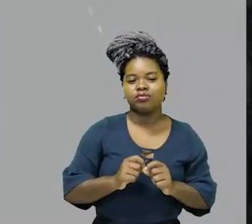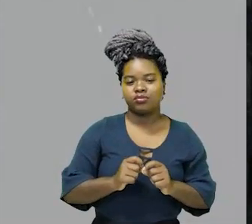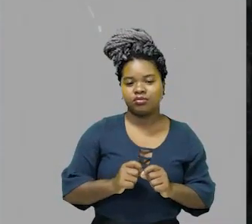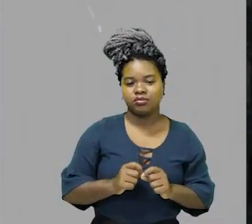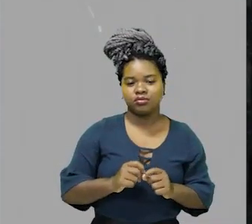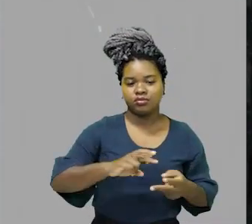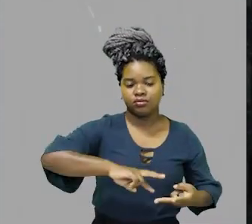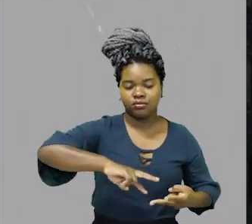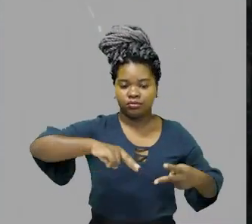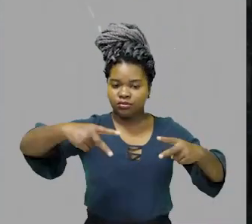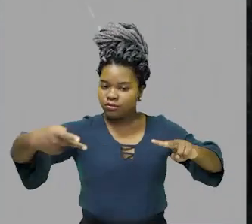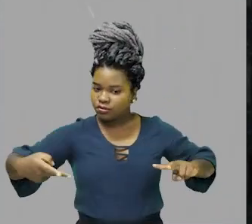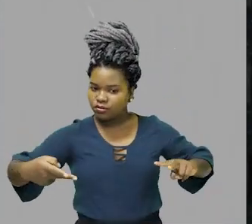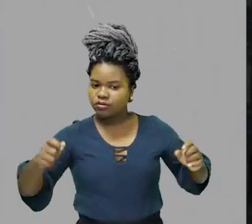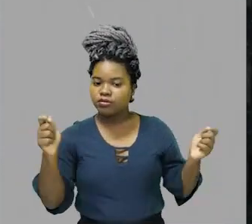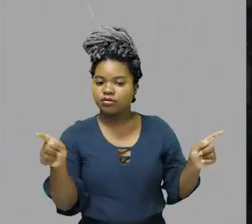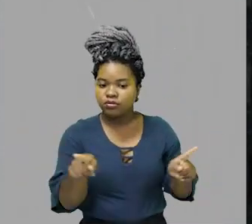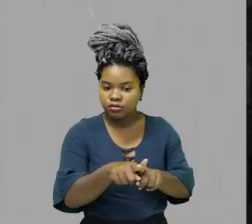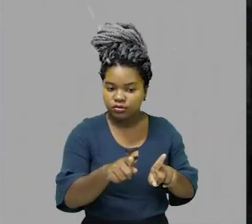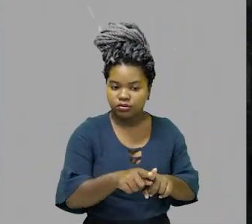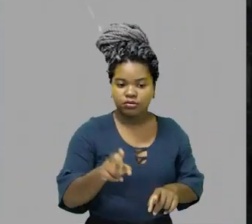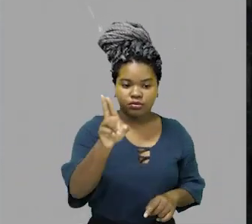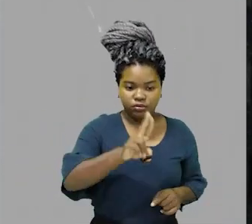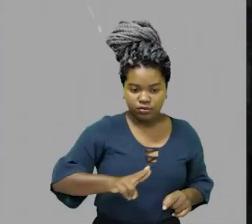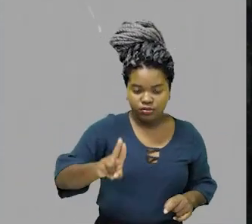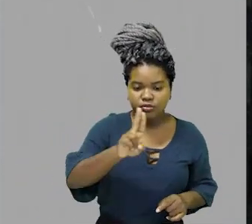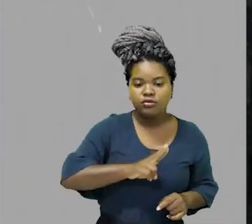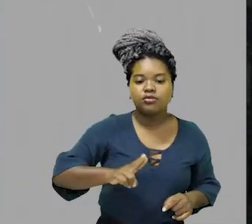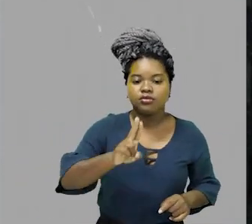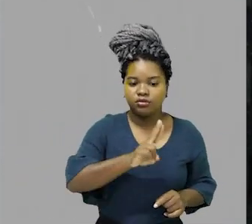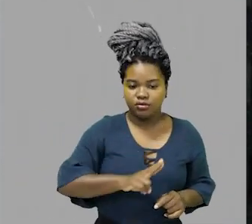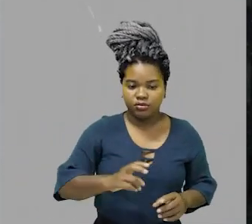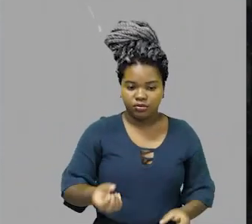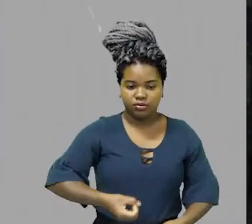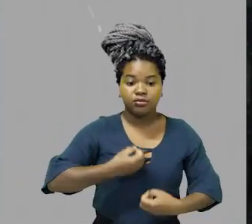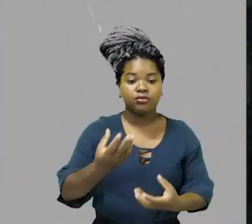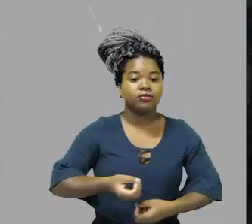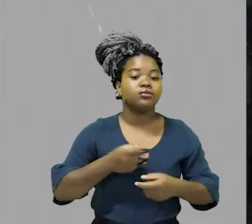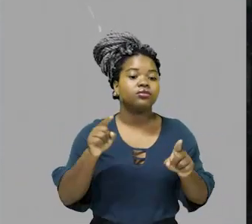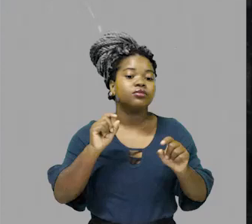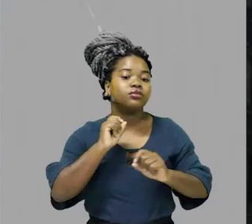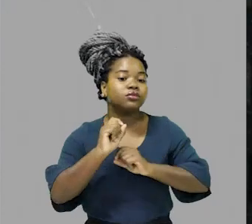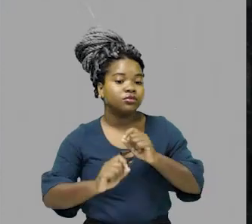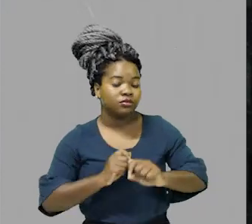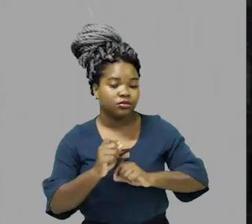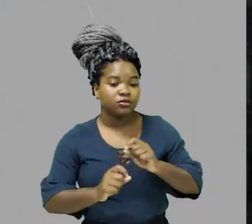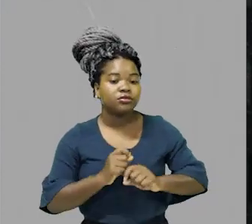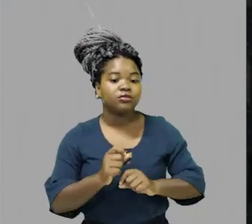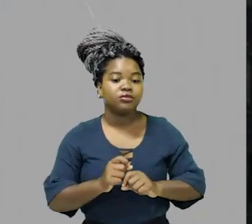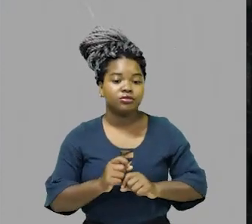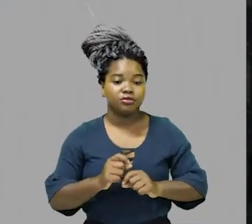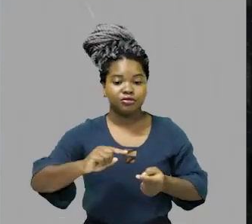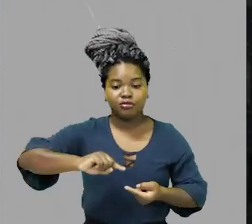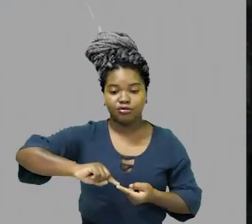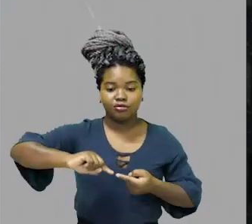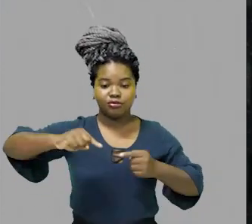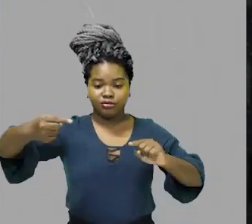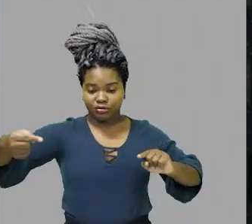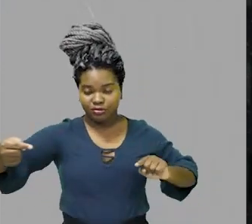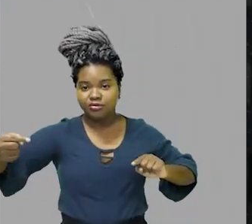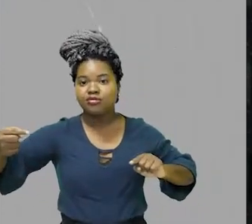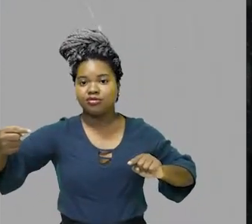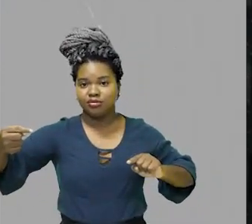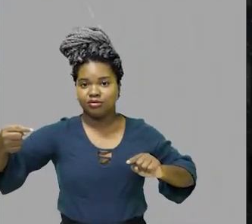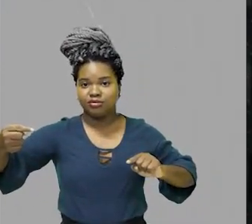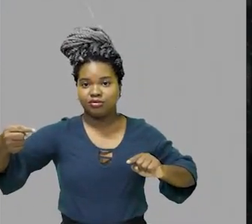DNA ele também é usado como molde para a fabricação da molécula de RNA. E esse